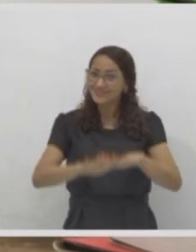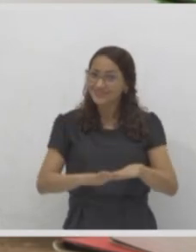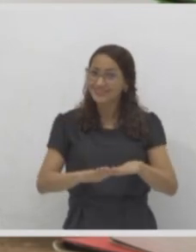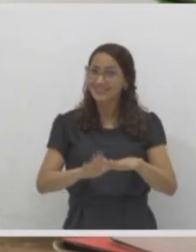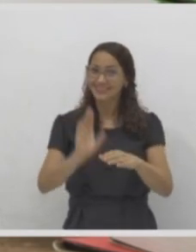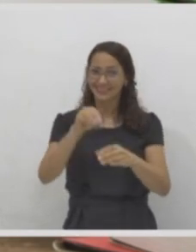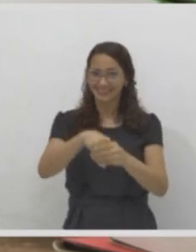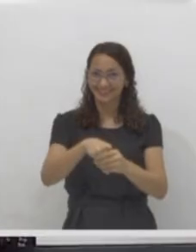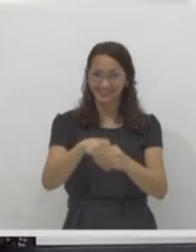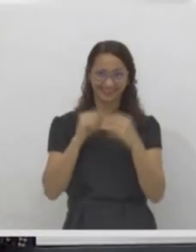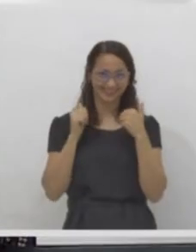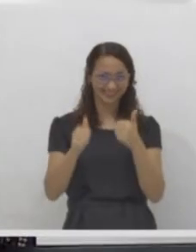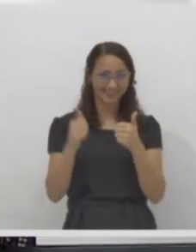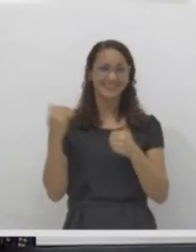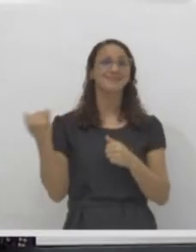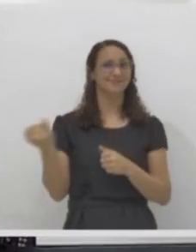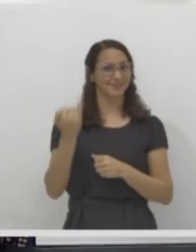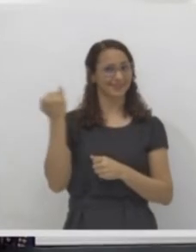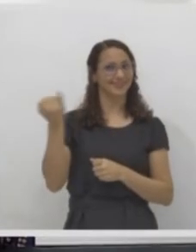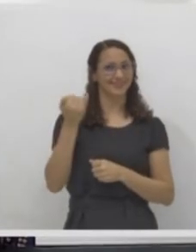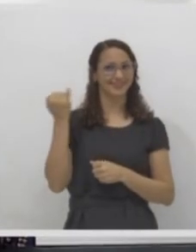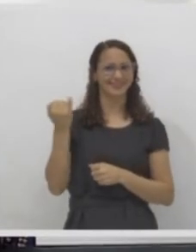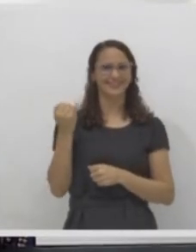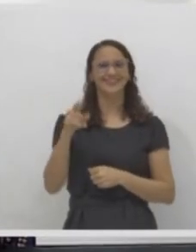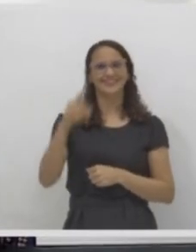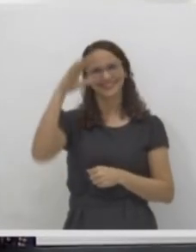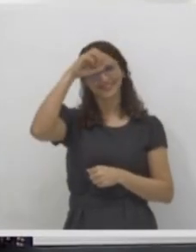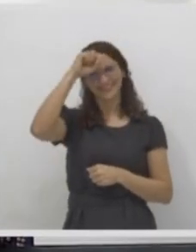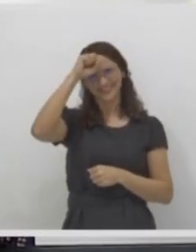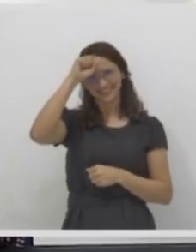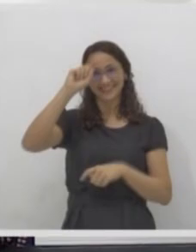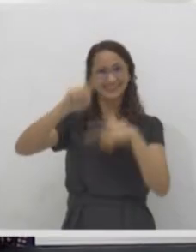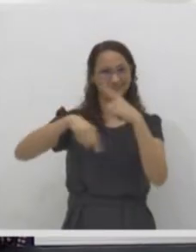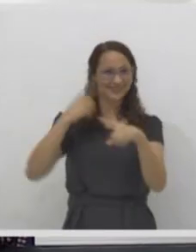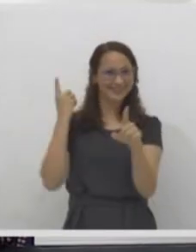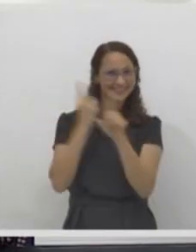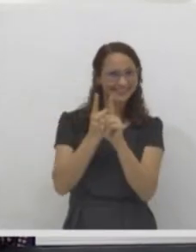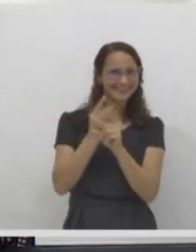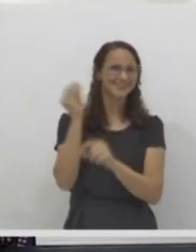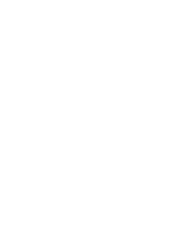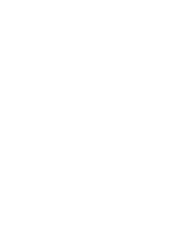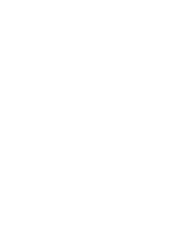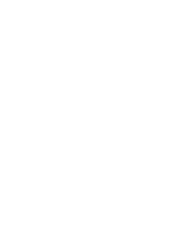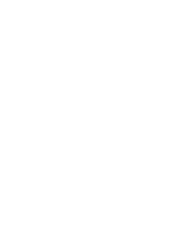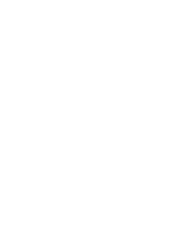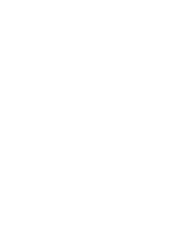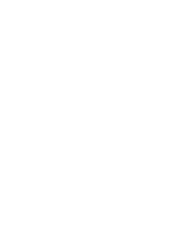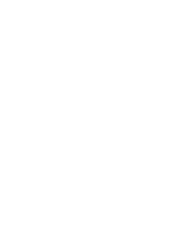Espero que vocês tenham aprendido bastante. A gente se encontra na volta. Um beijão, tchau, tchau.